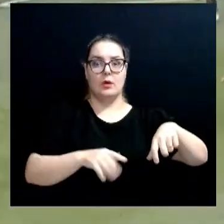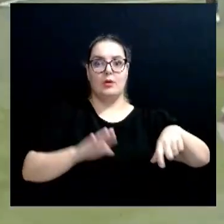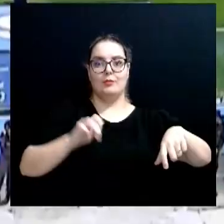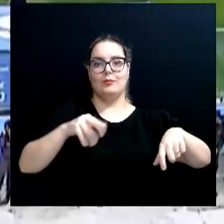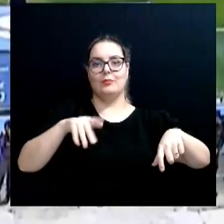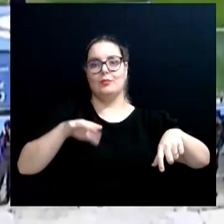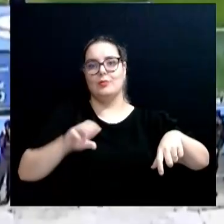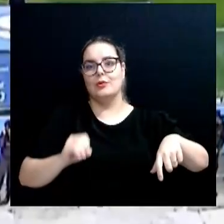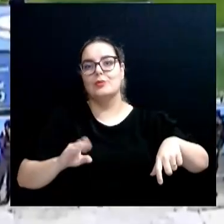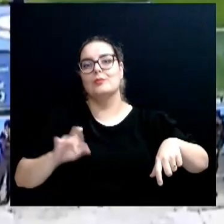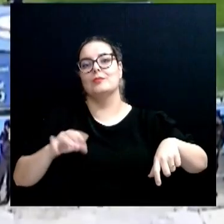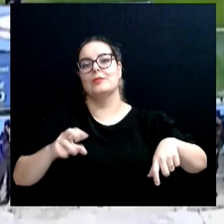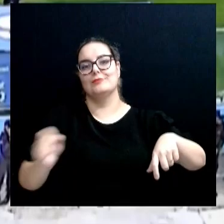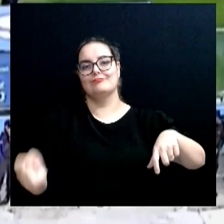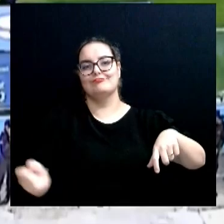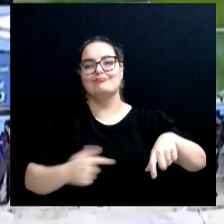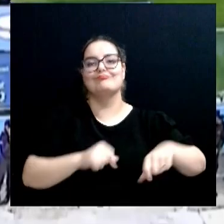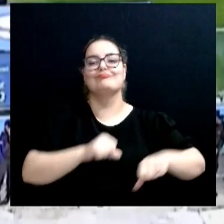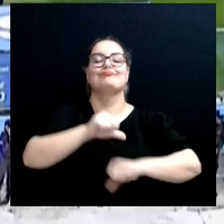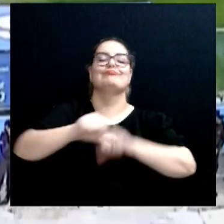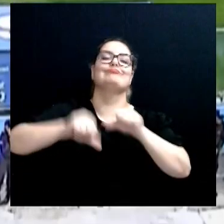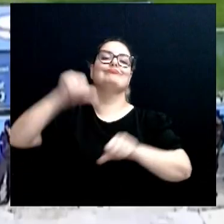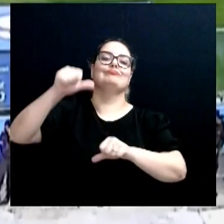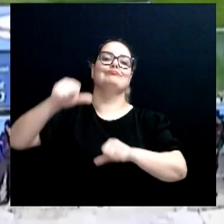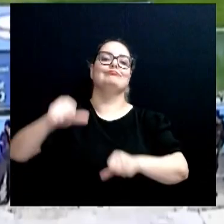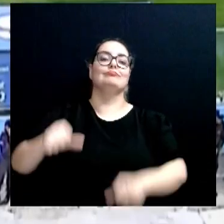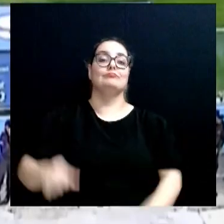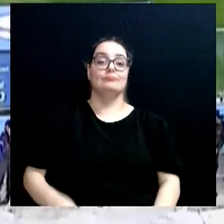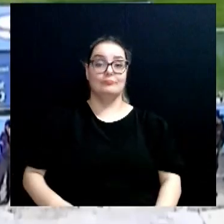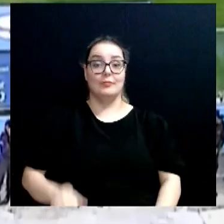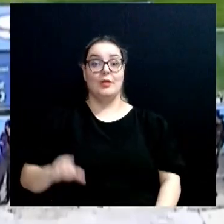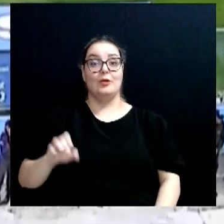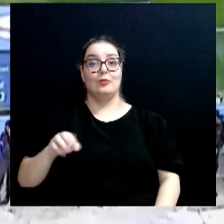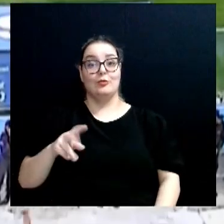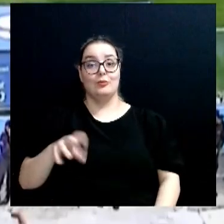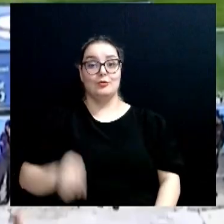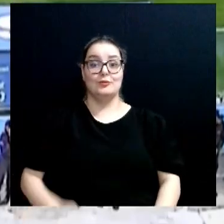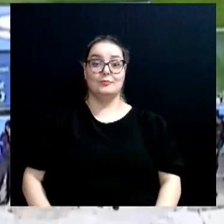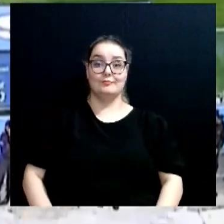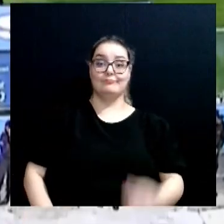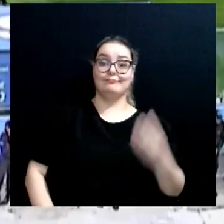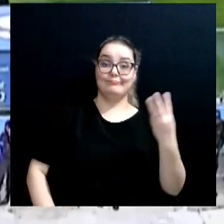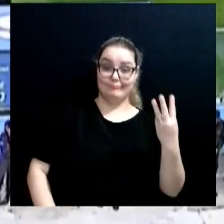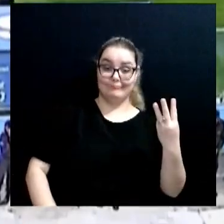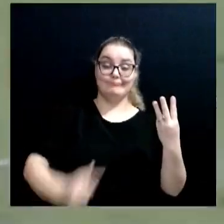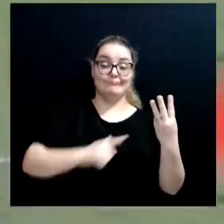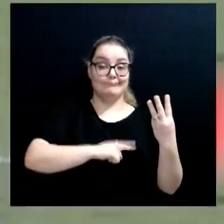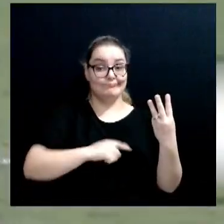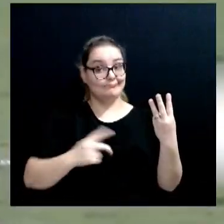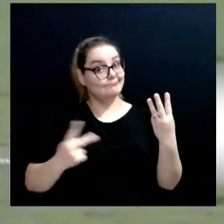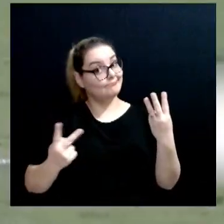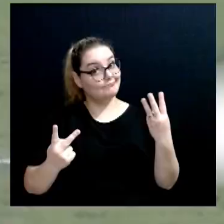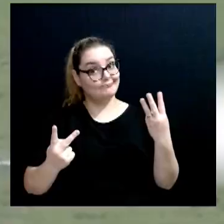fez a virada. Na Curuzu, Paysandu 3, Guarani 2.